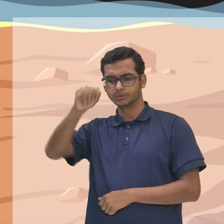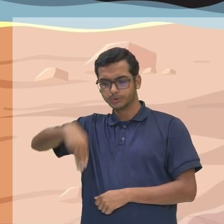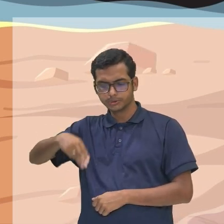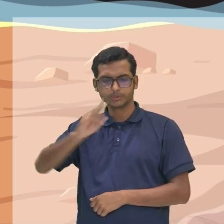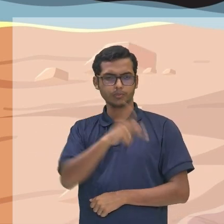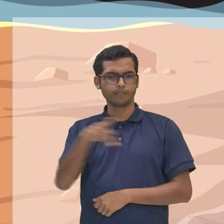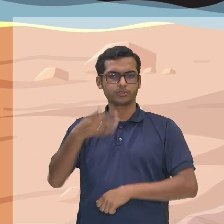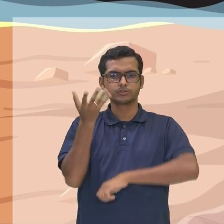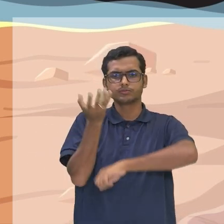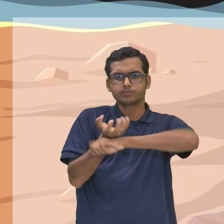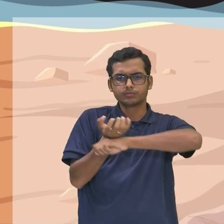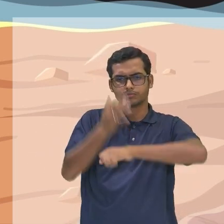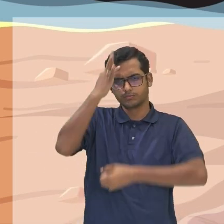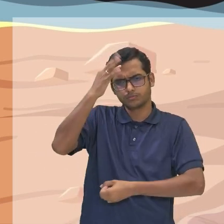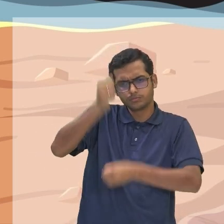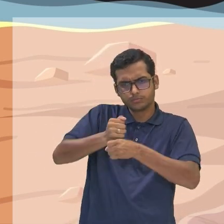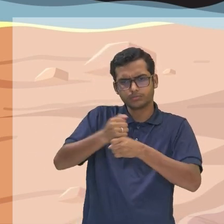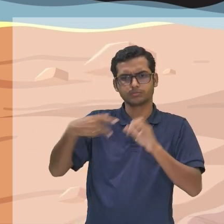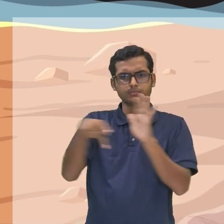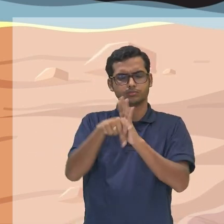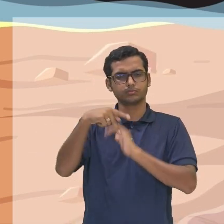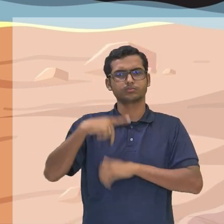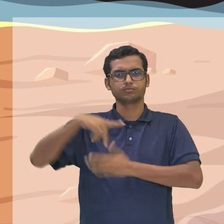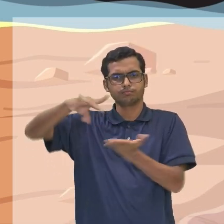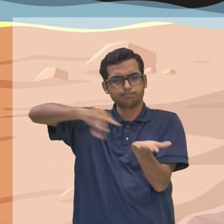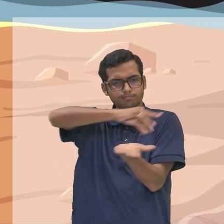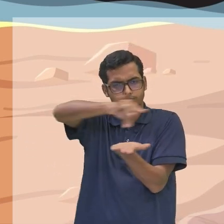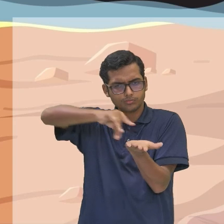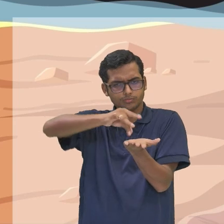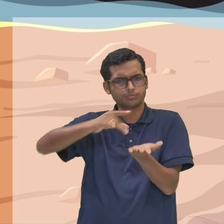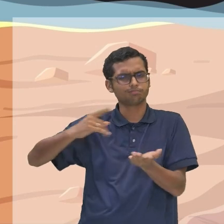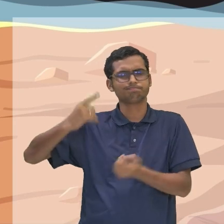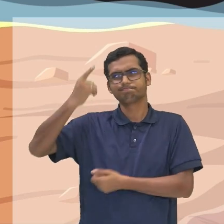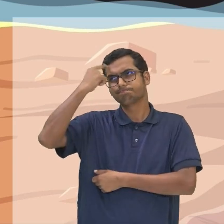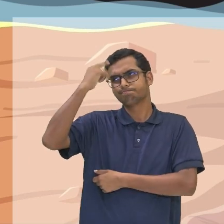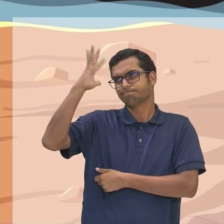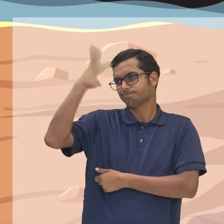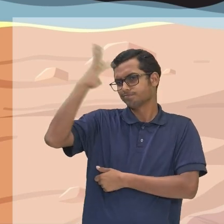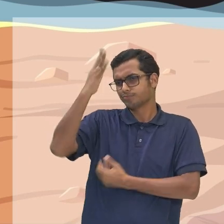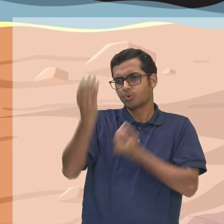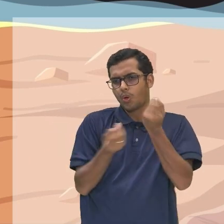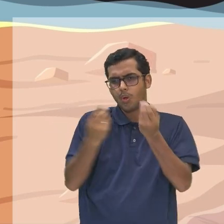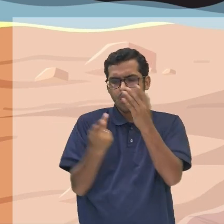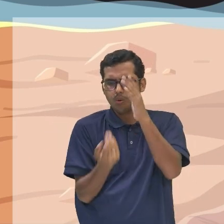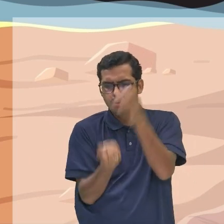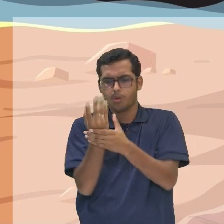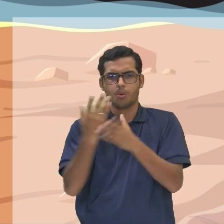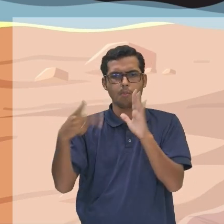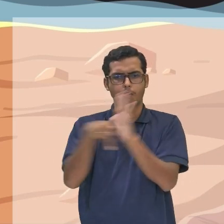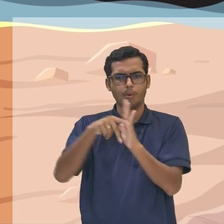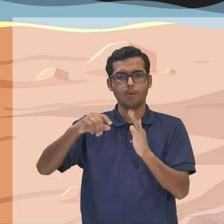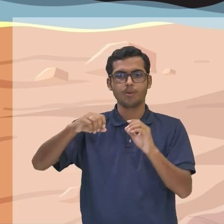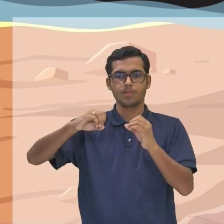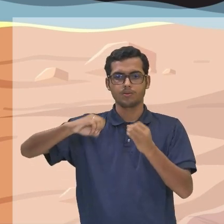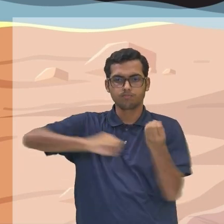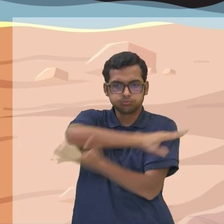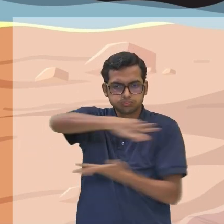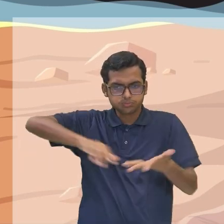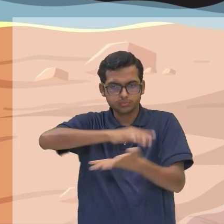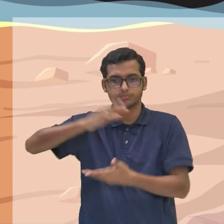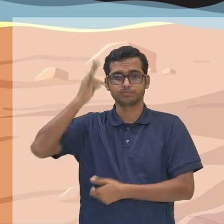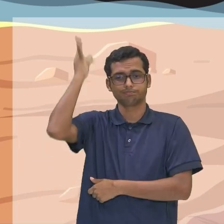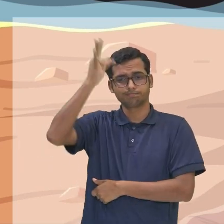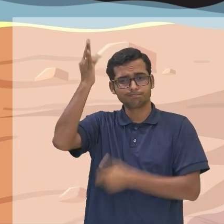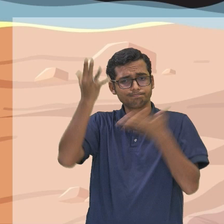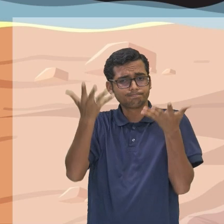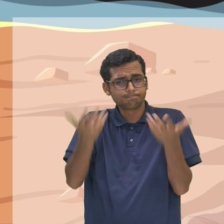Mídias. E você já se perguntou como surgiu o universo? Bom, eu vou contar essa história para vocês. A teoria mais aceita é o